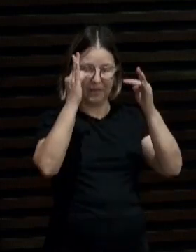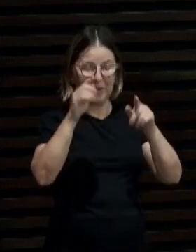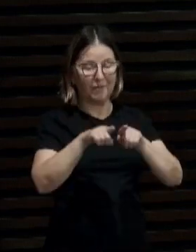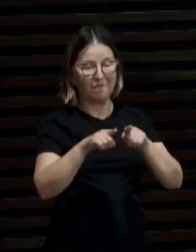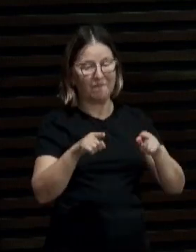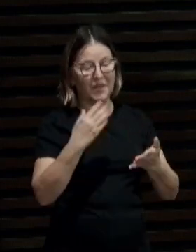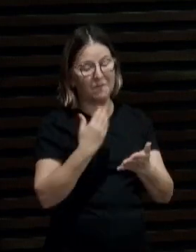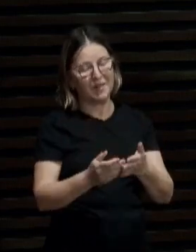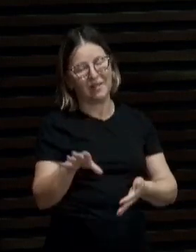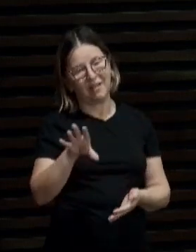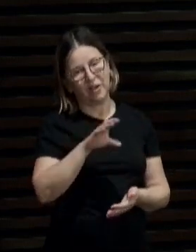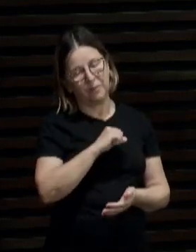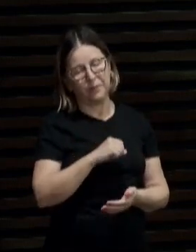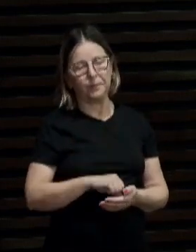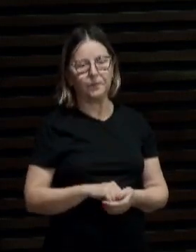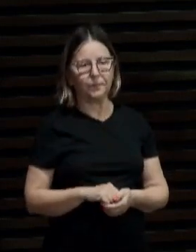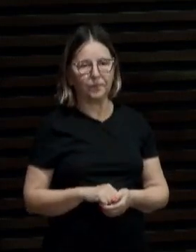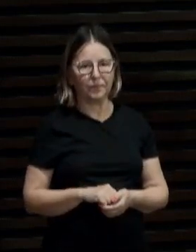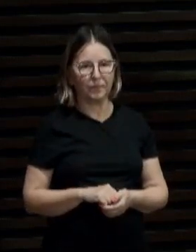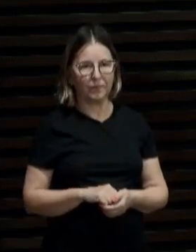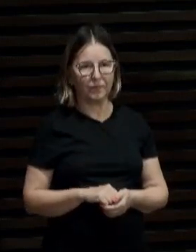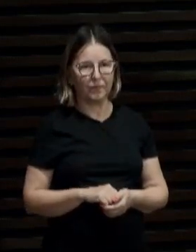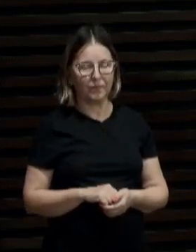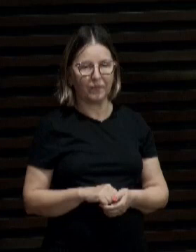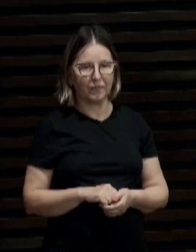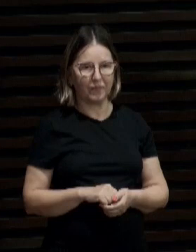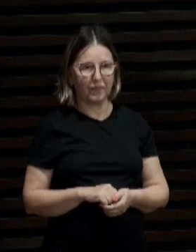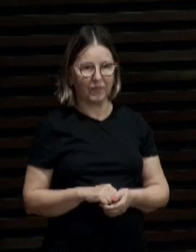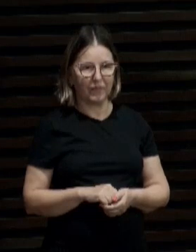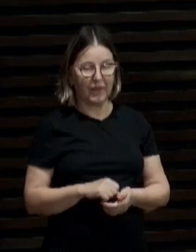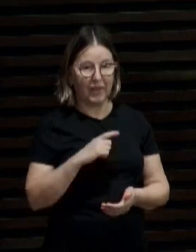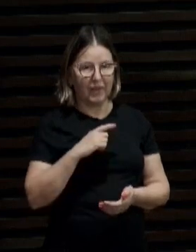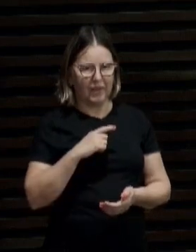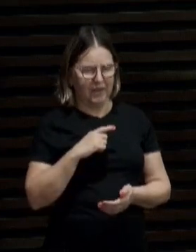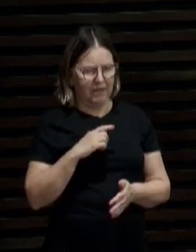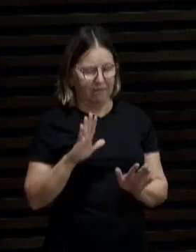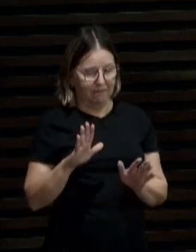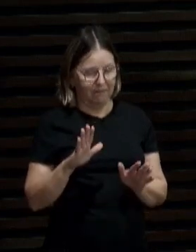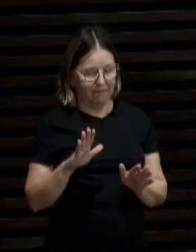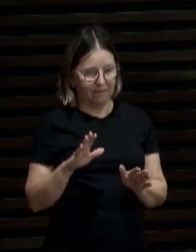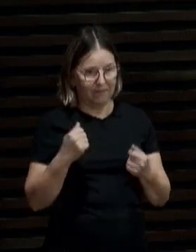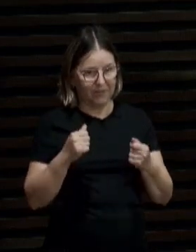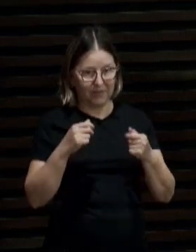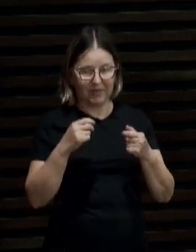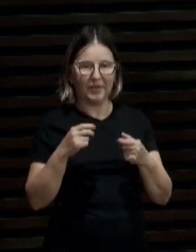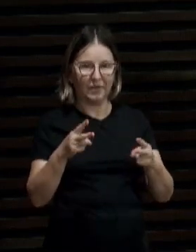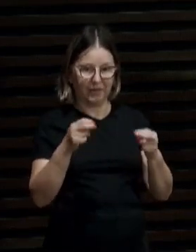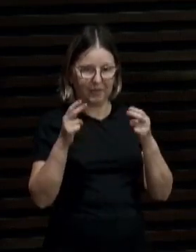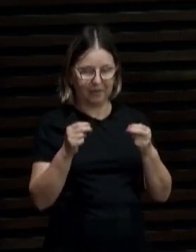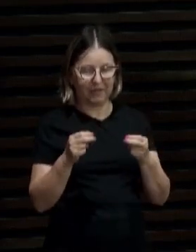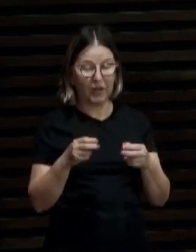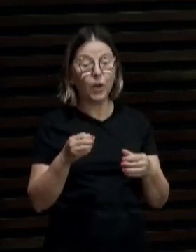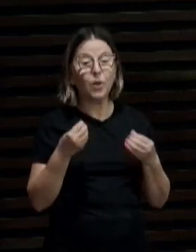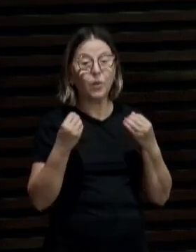haviam perdido. Né? Mas vamos ver, então, algumas maneiras, como é que, talvez você esteja pensando assim, mas então, como é que isso se dá?